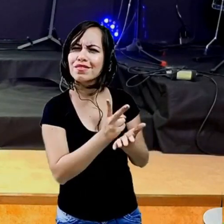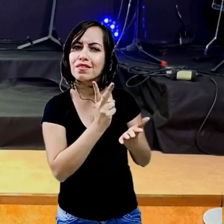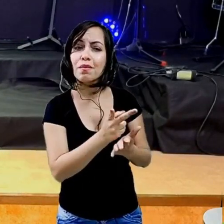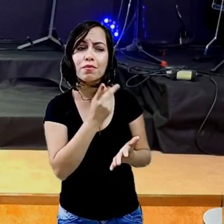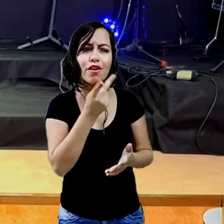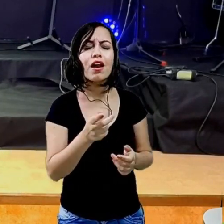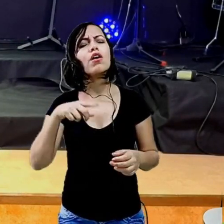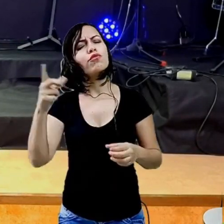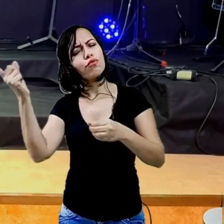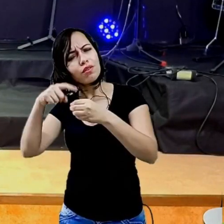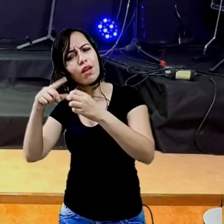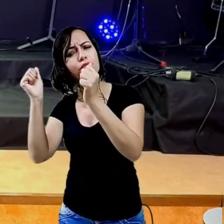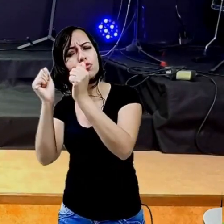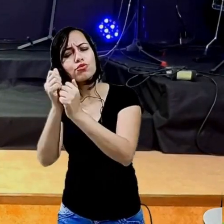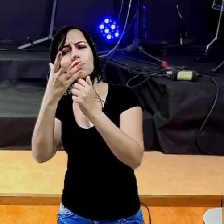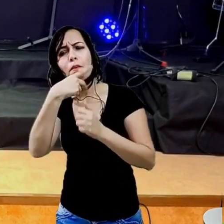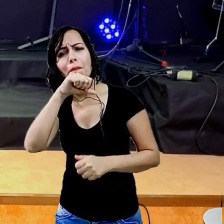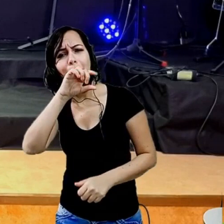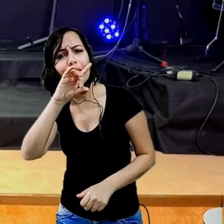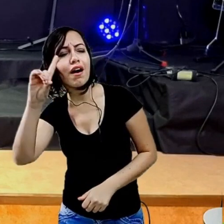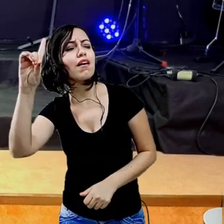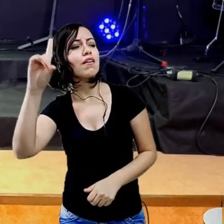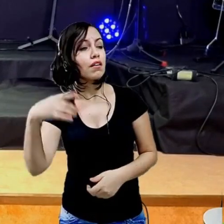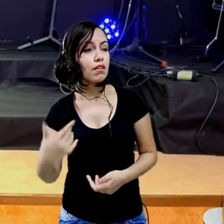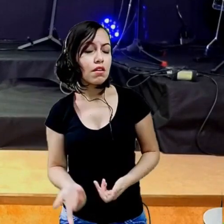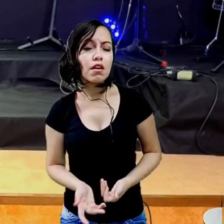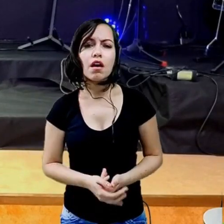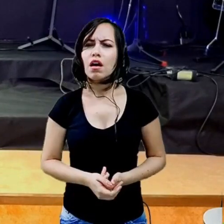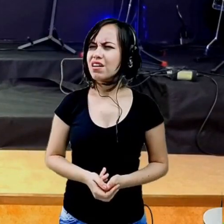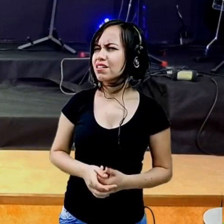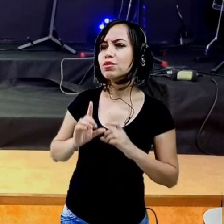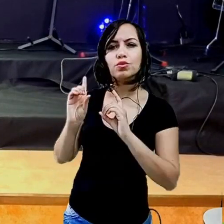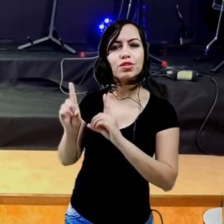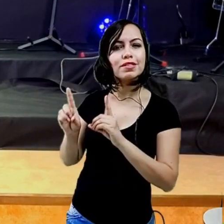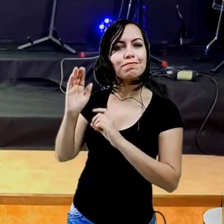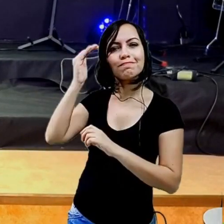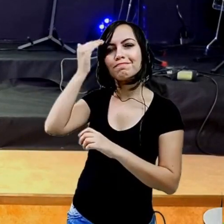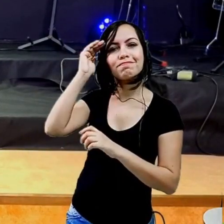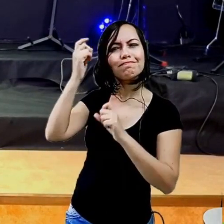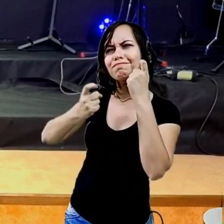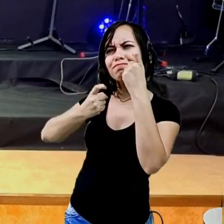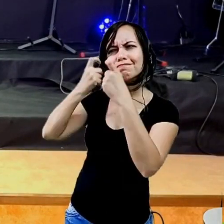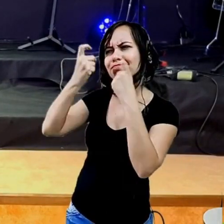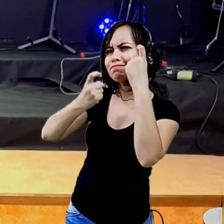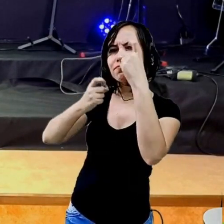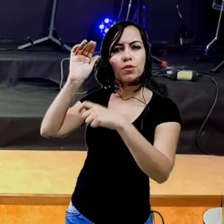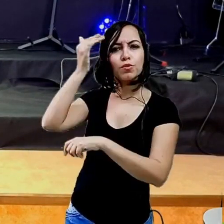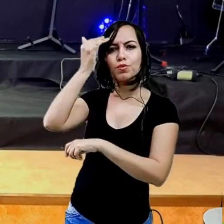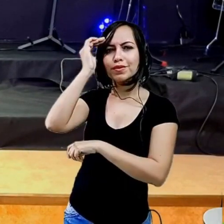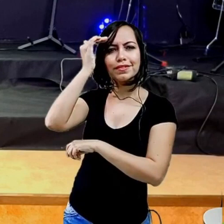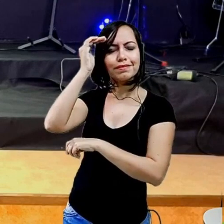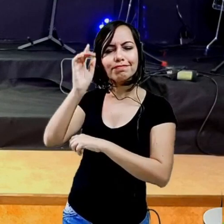Pai, isso foi muito difícil para